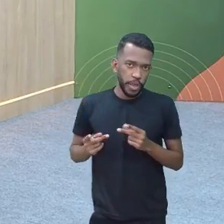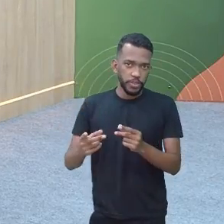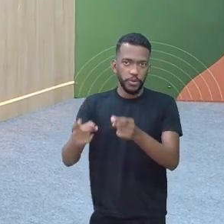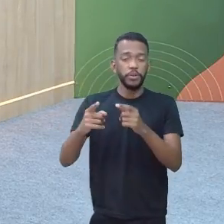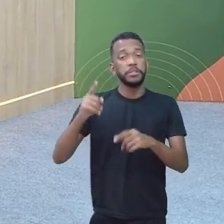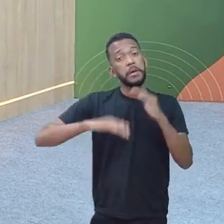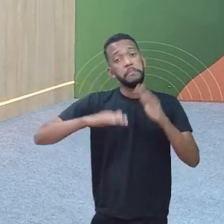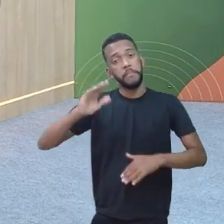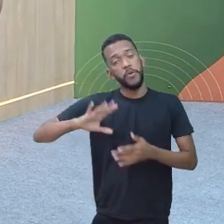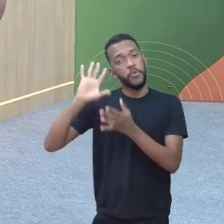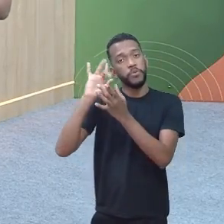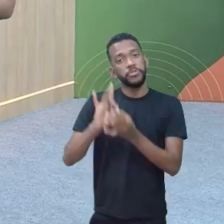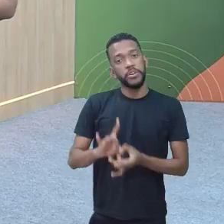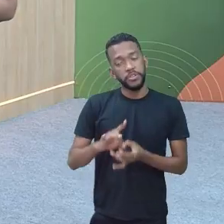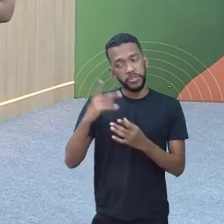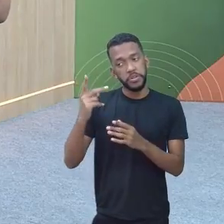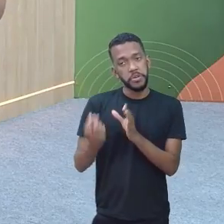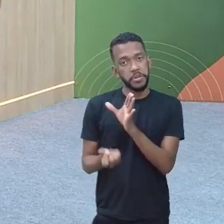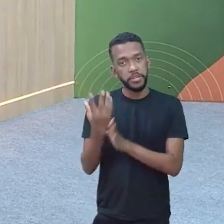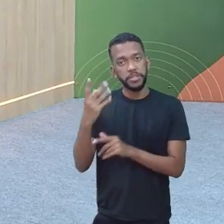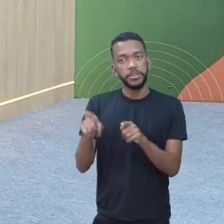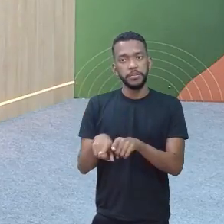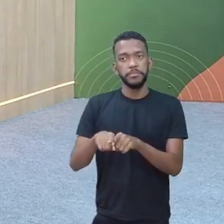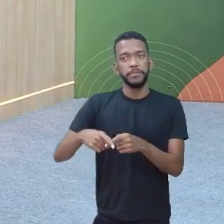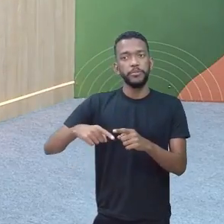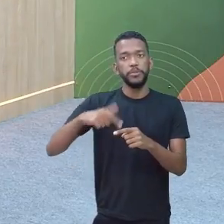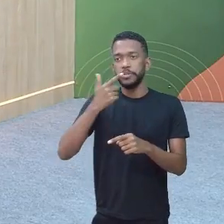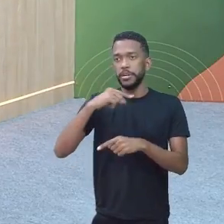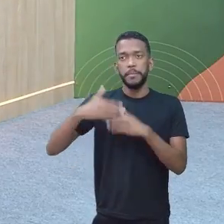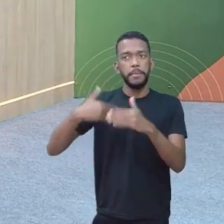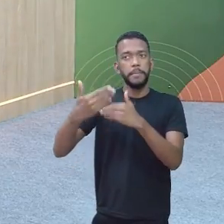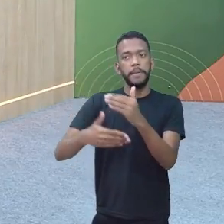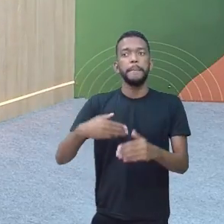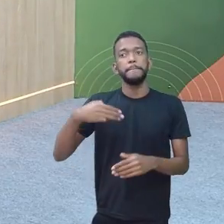criação, para a circulação dos memes e das charges, tá bom?